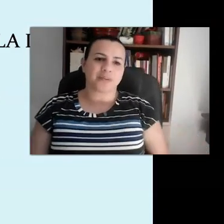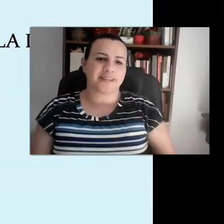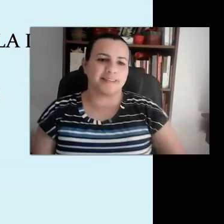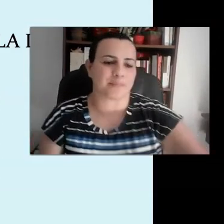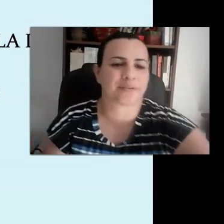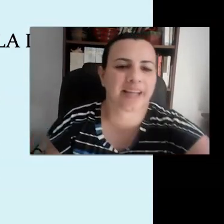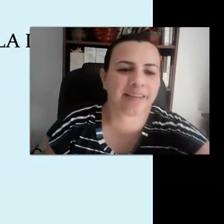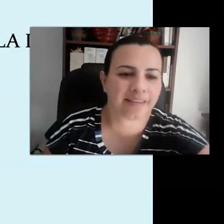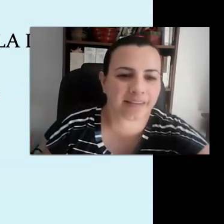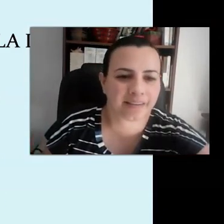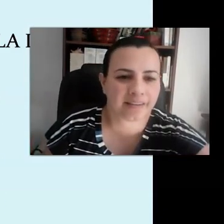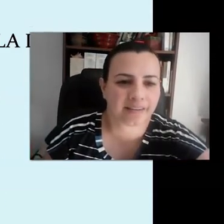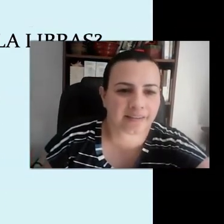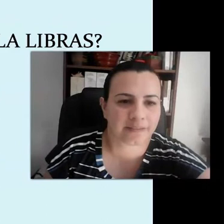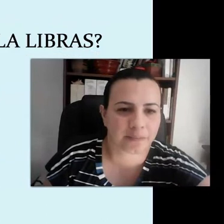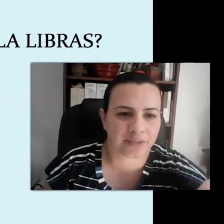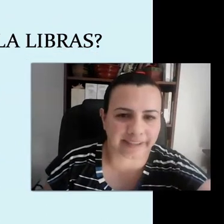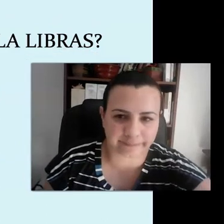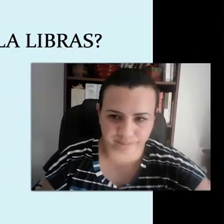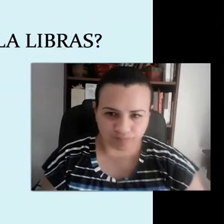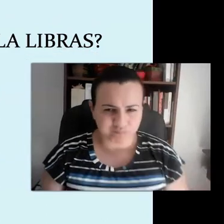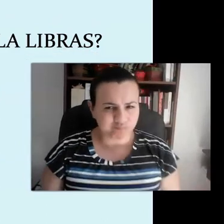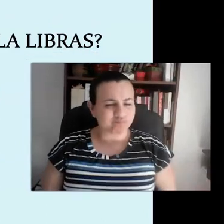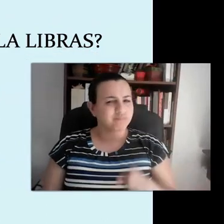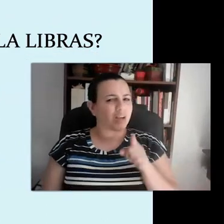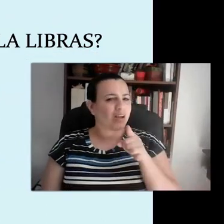Então, alguns exemplos, né? Vamos lá.